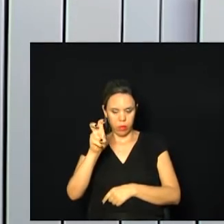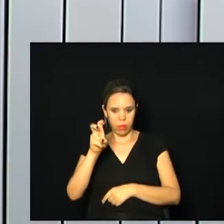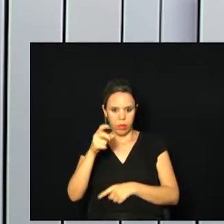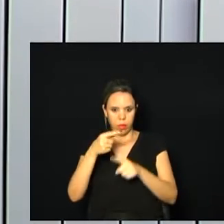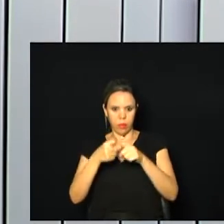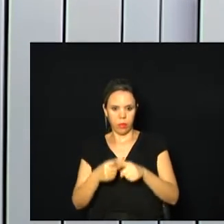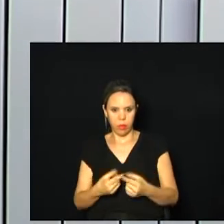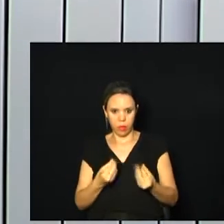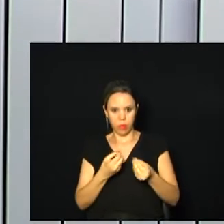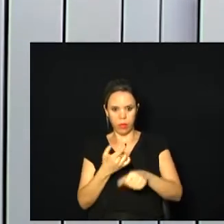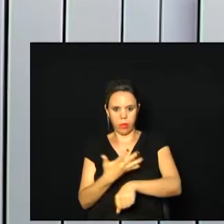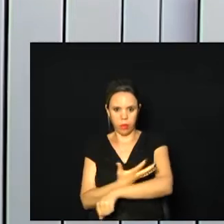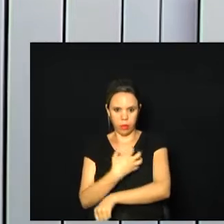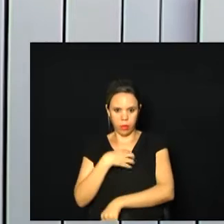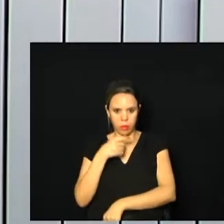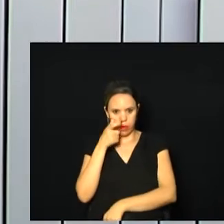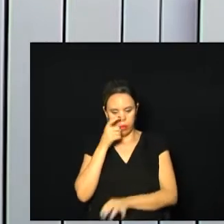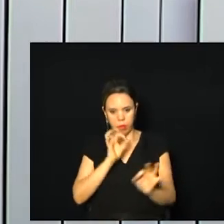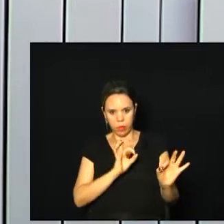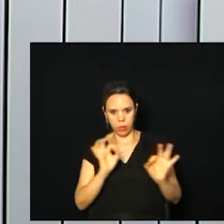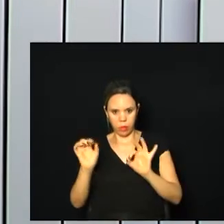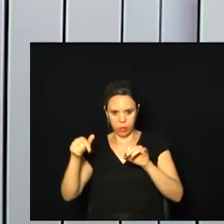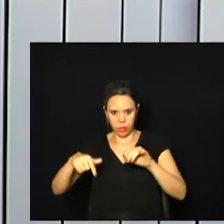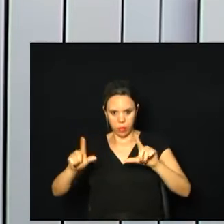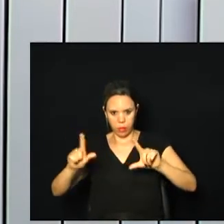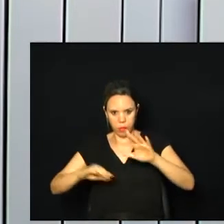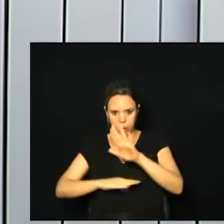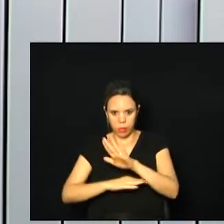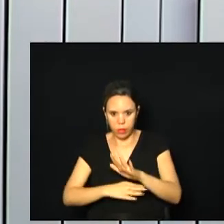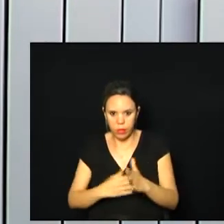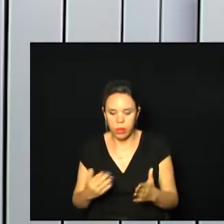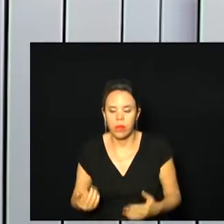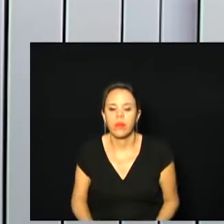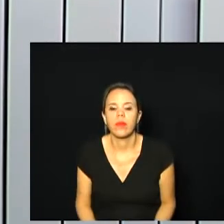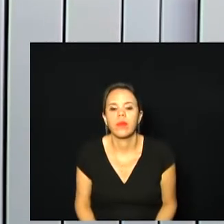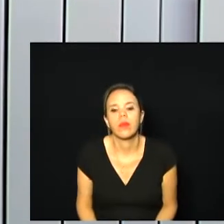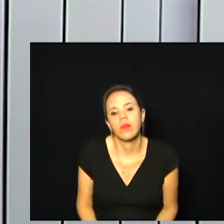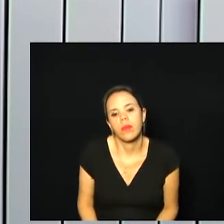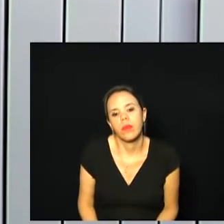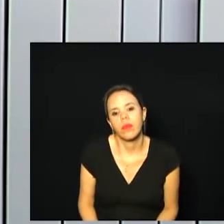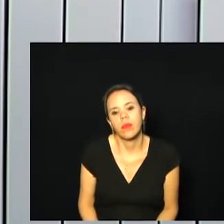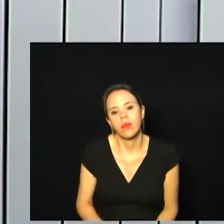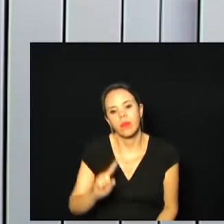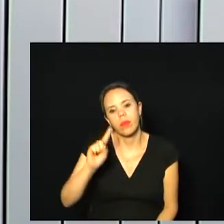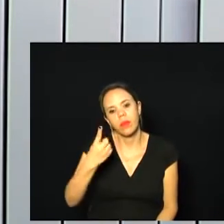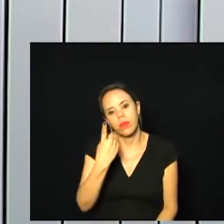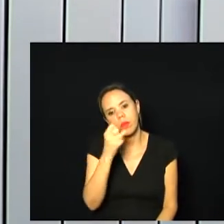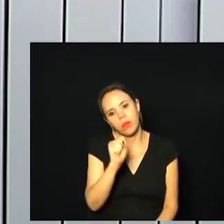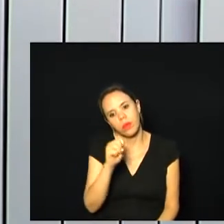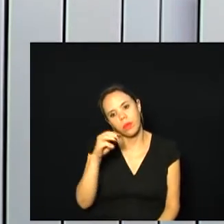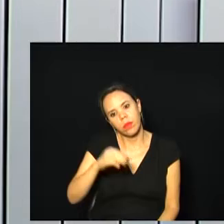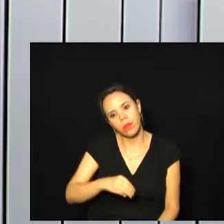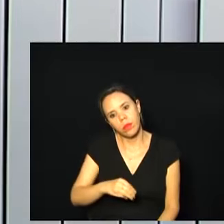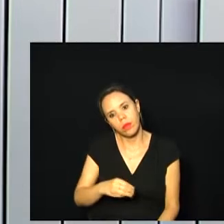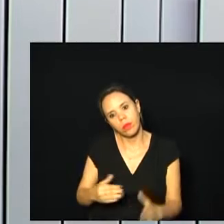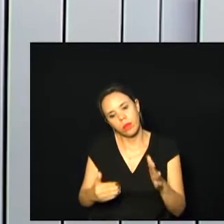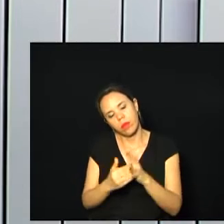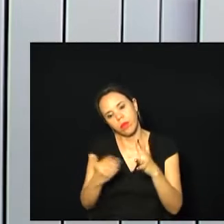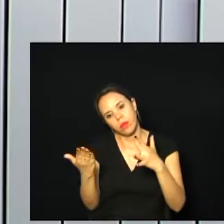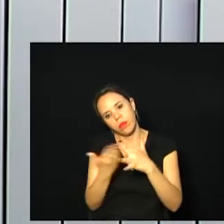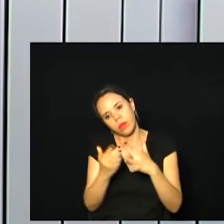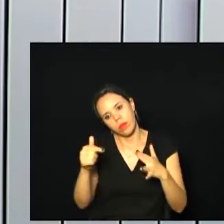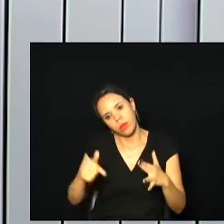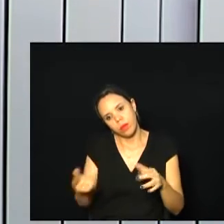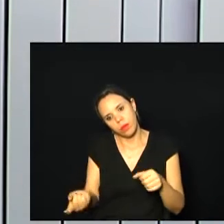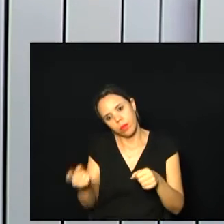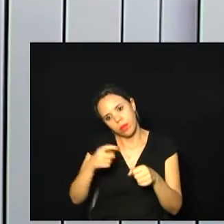rodadas, muitas emoções. Você acompanha tudo aqui no nosso Câmara Notícia. 1h18, último intervalo